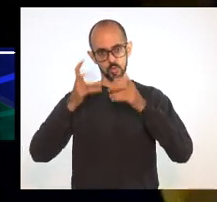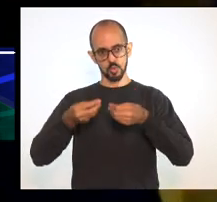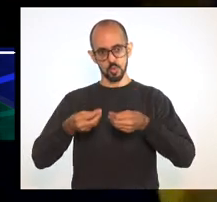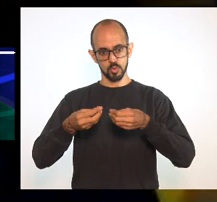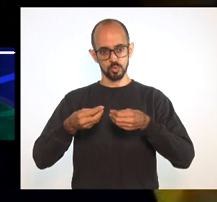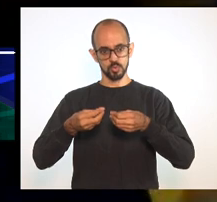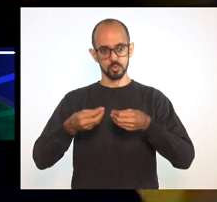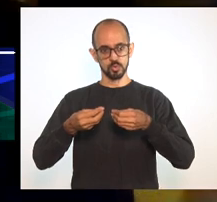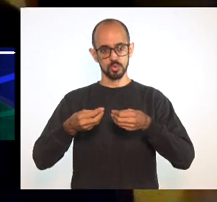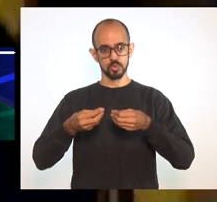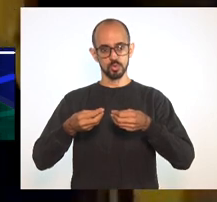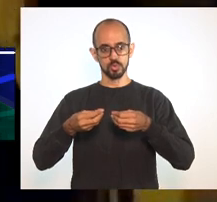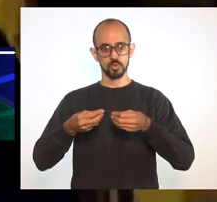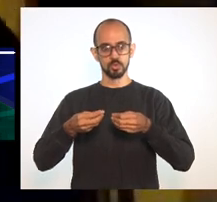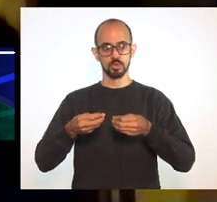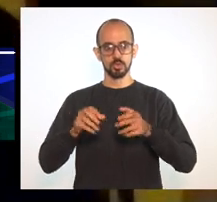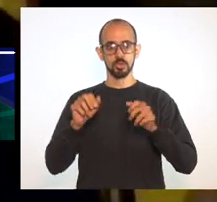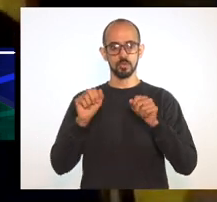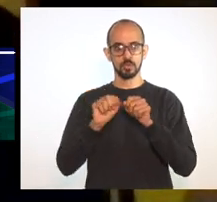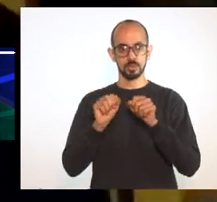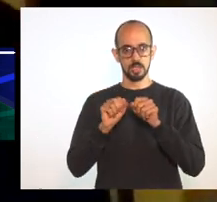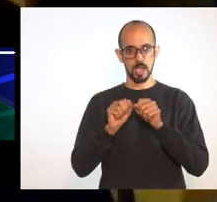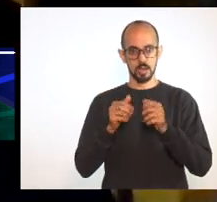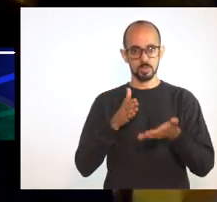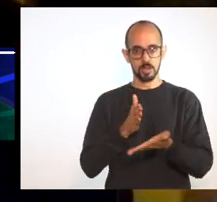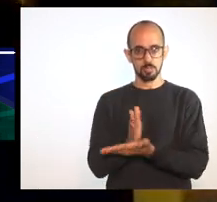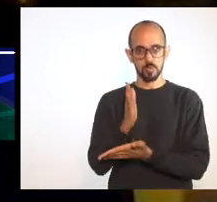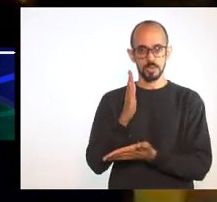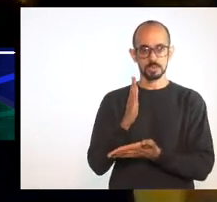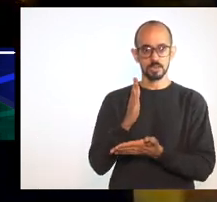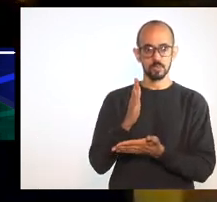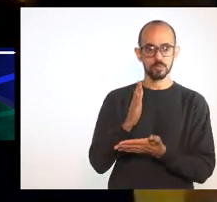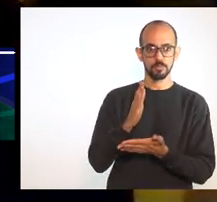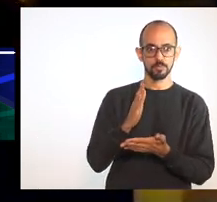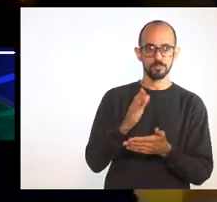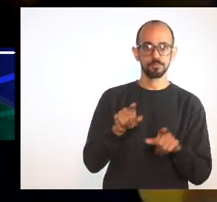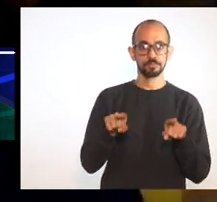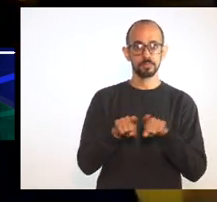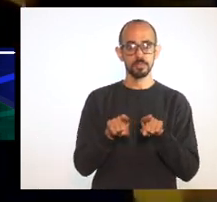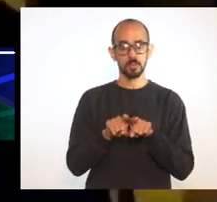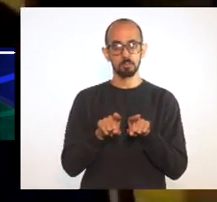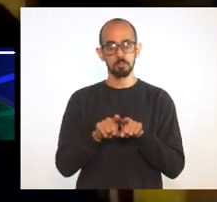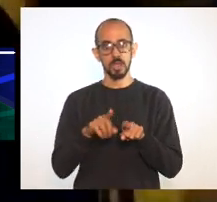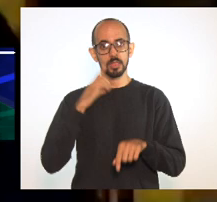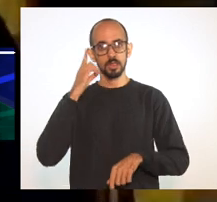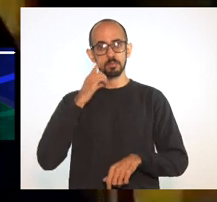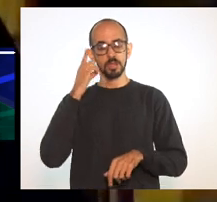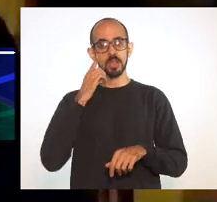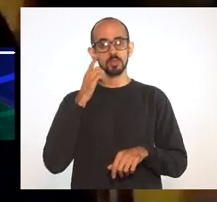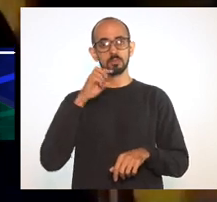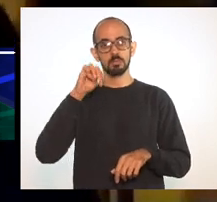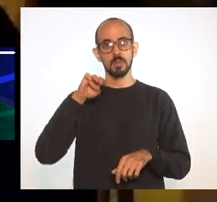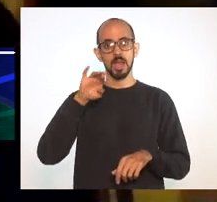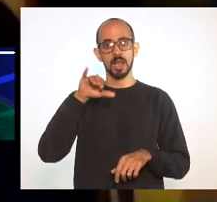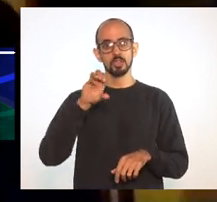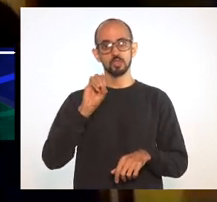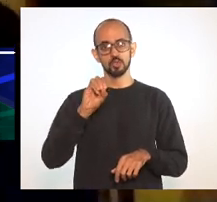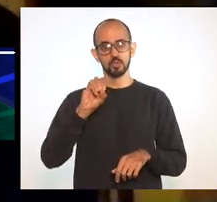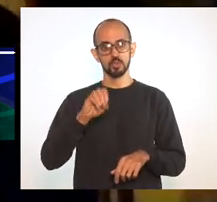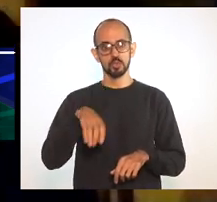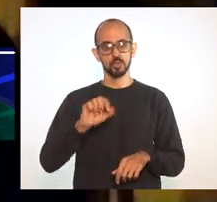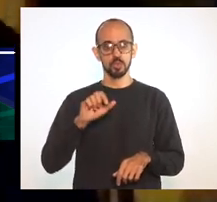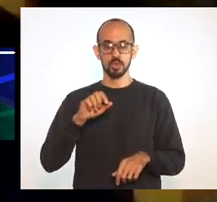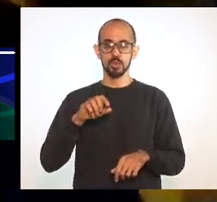viabilizaram essa aprovação, inclusive ao deputado Márcio Pacheco, que fez o parecer da CCJ,